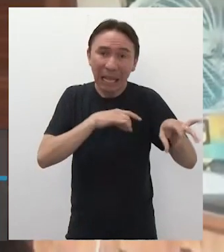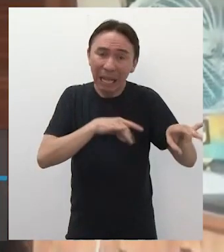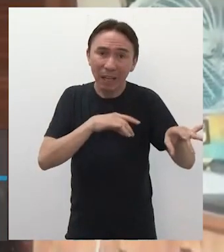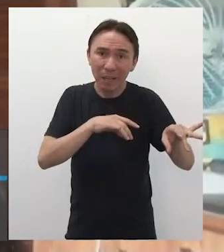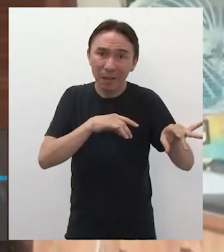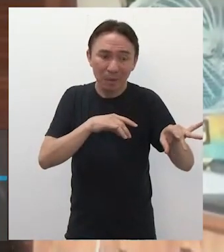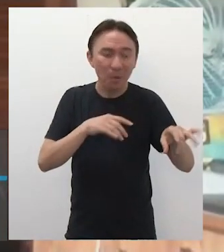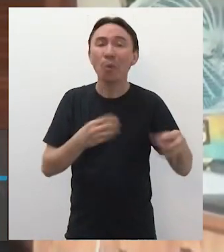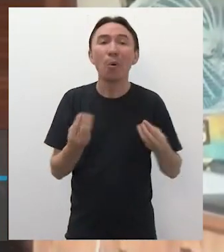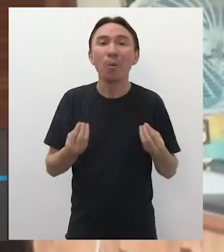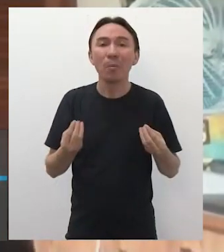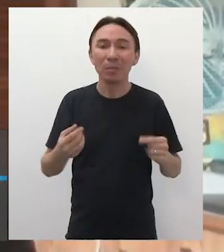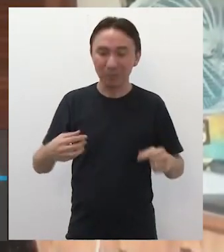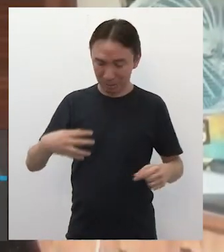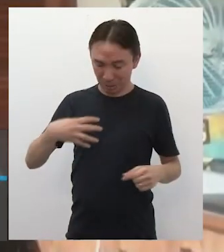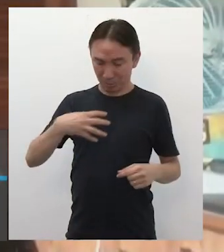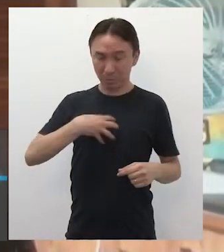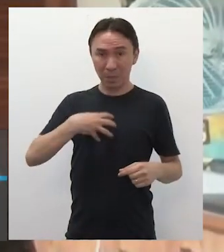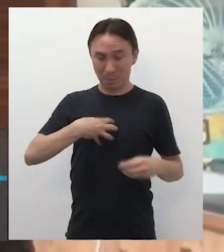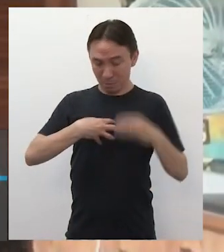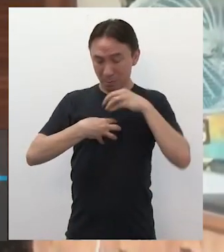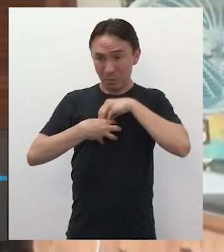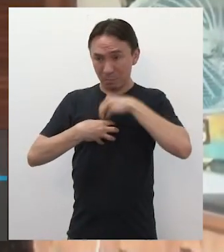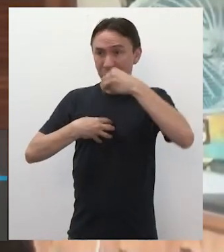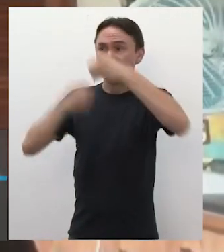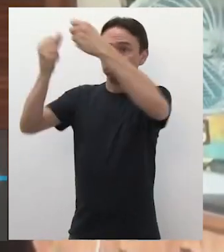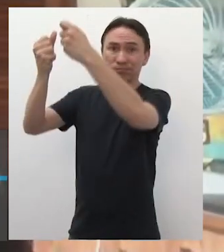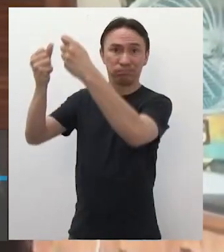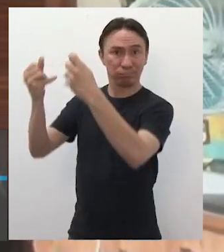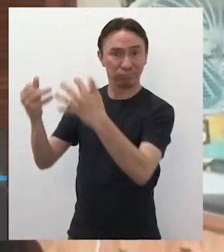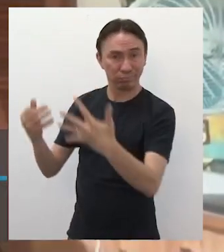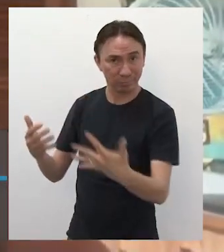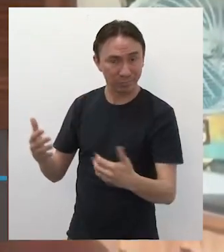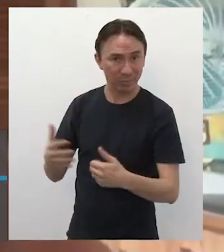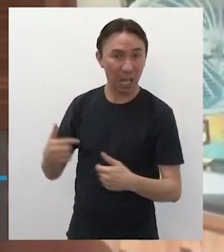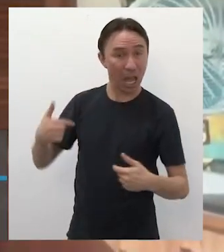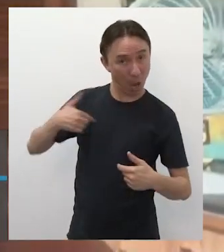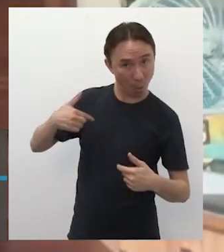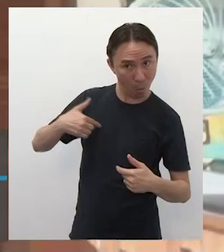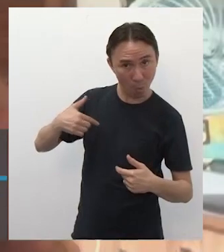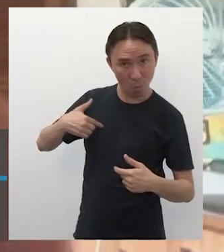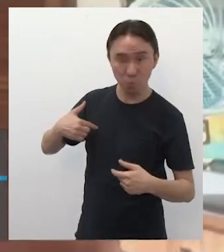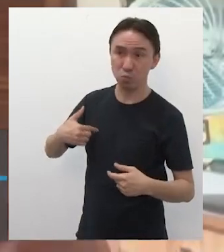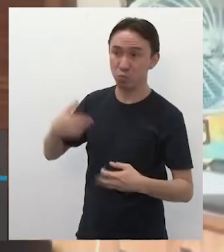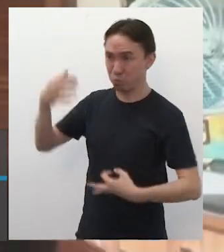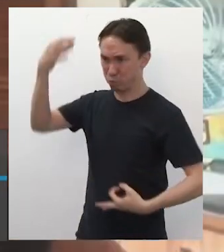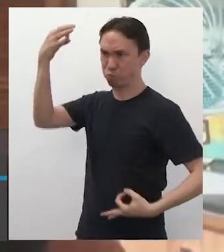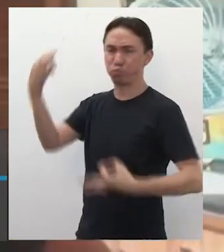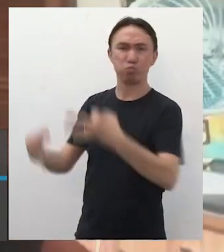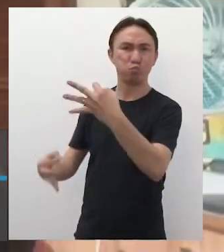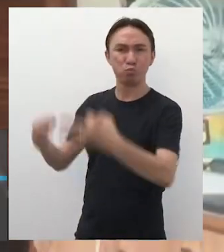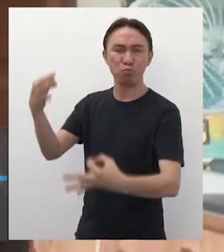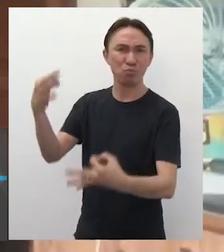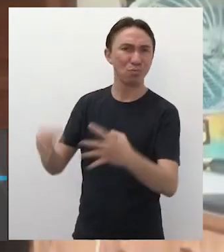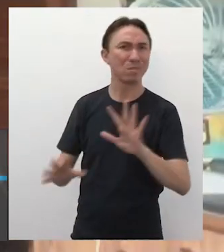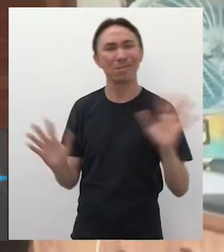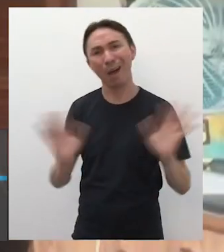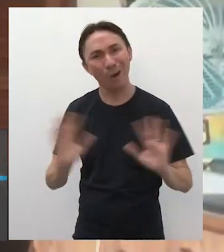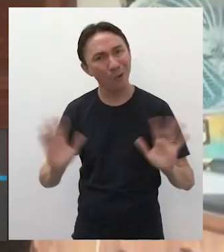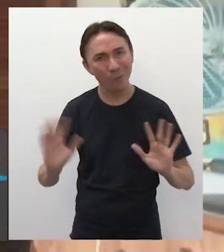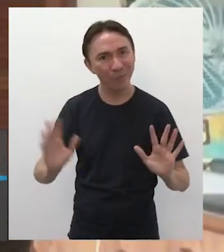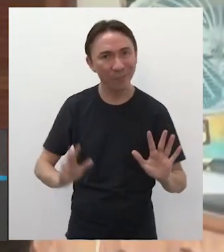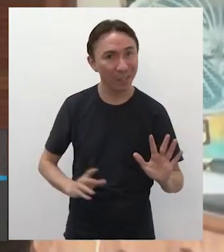estou sentindo. E eu não estou julgando, eu estou dando clareza para o que eu estou